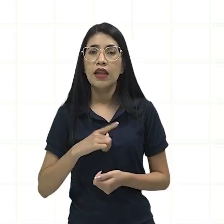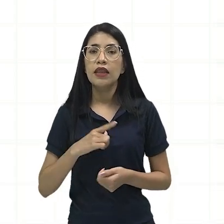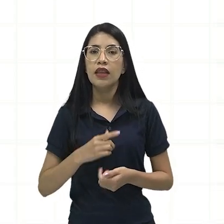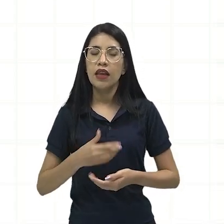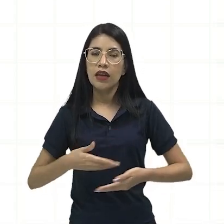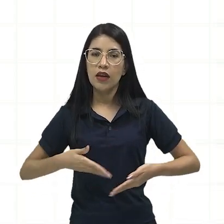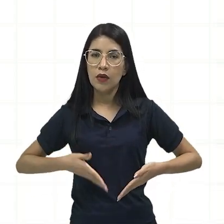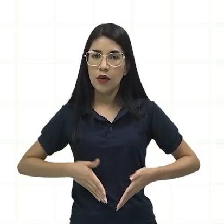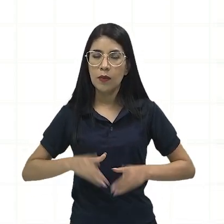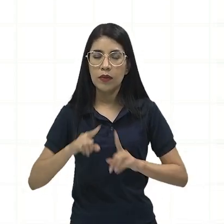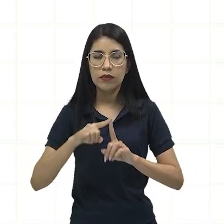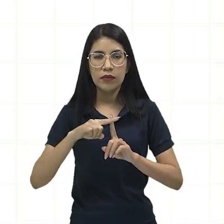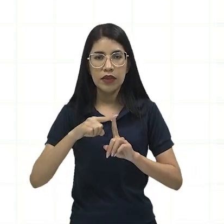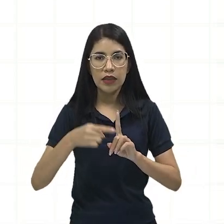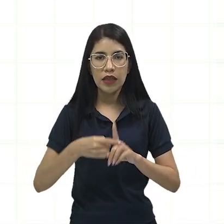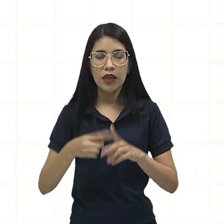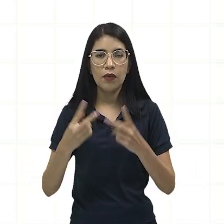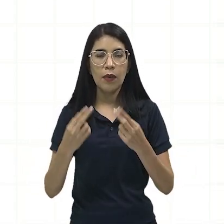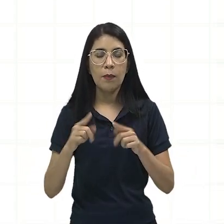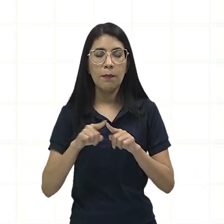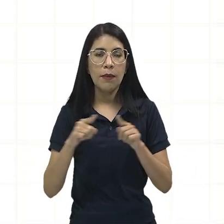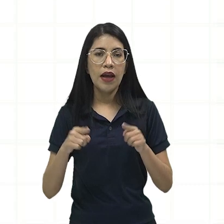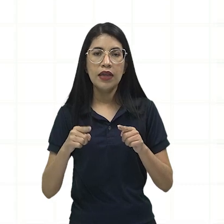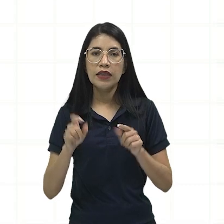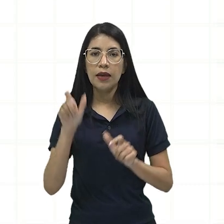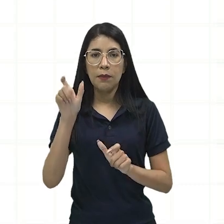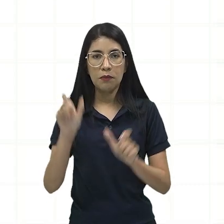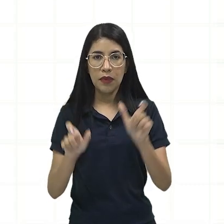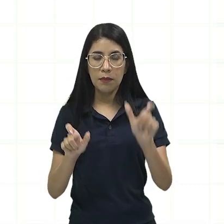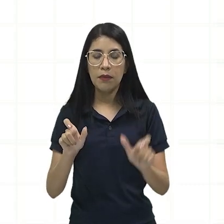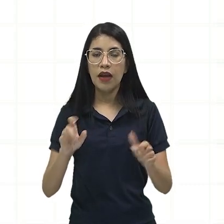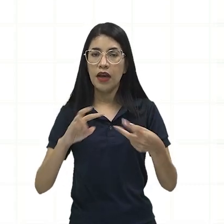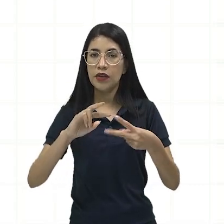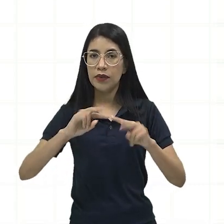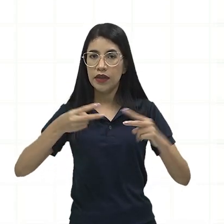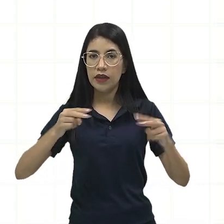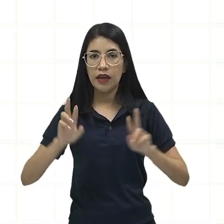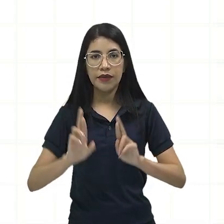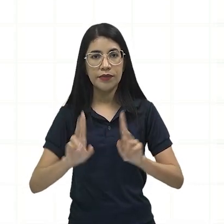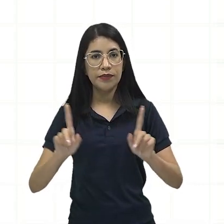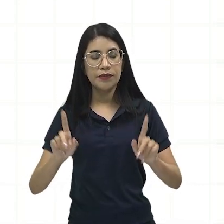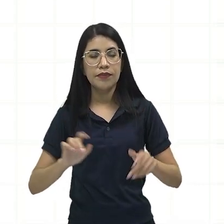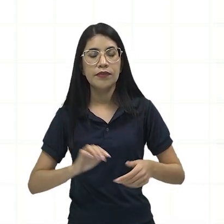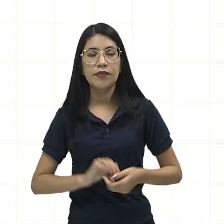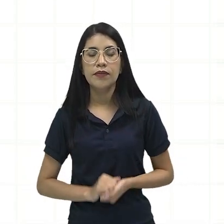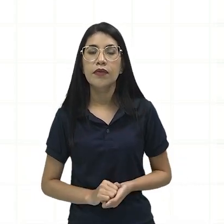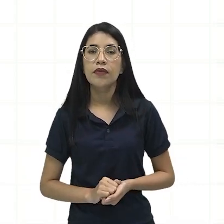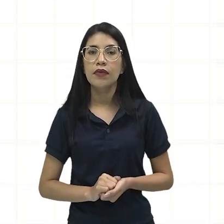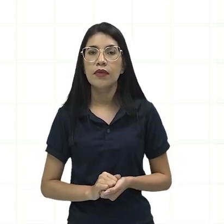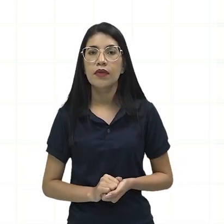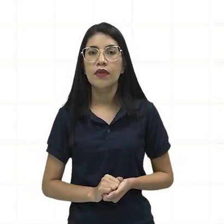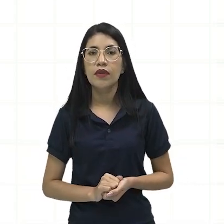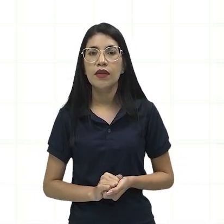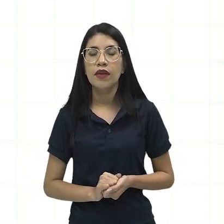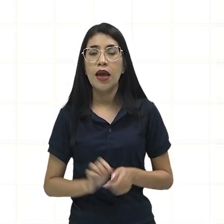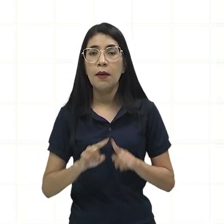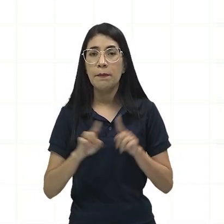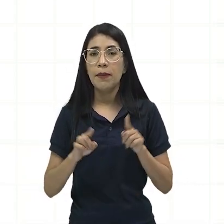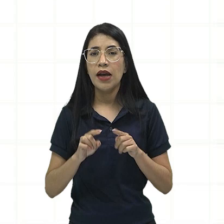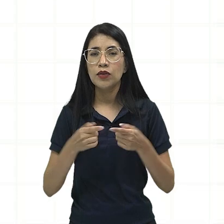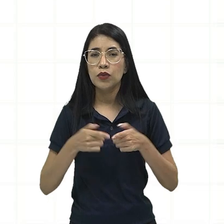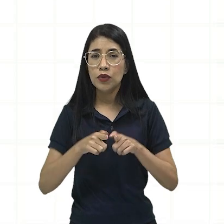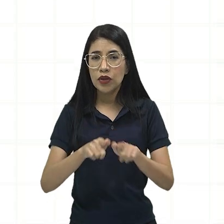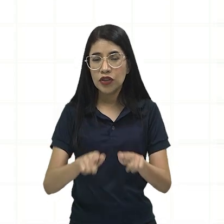mesma gestação, mas são indivíduos formados geneticamente diferentes. Já os gêmeos